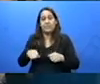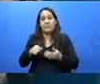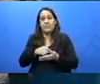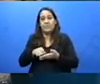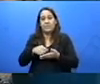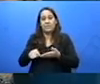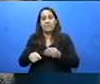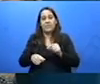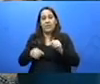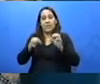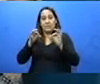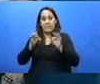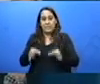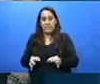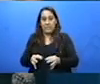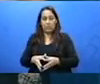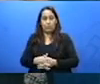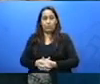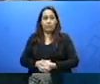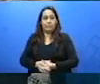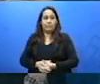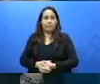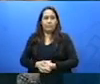Não era